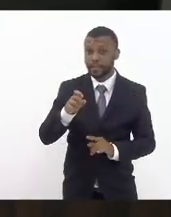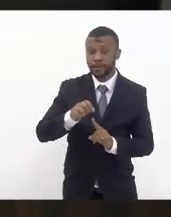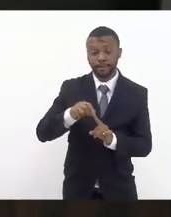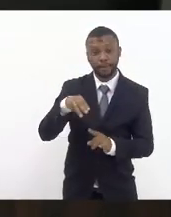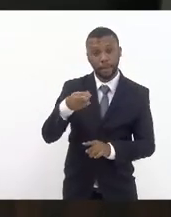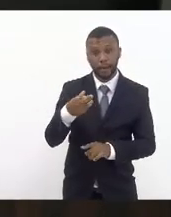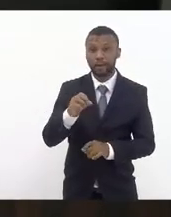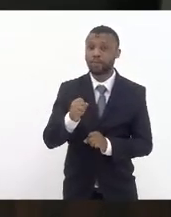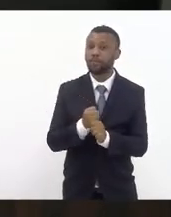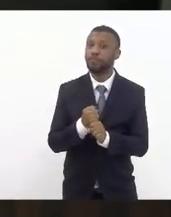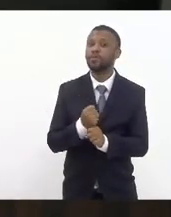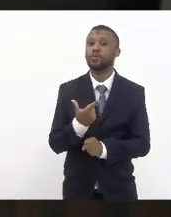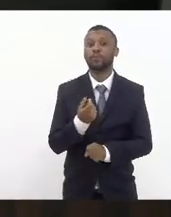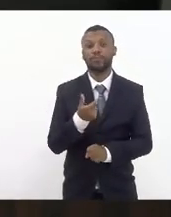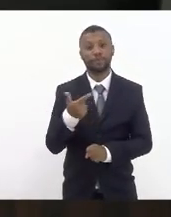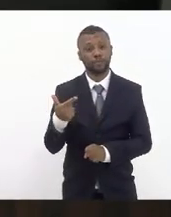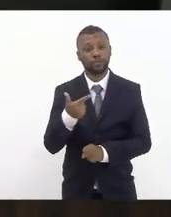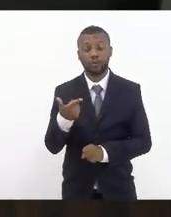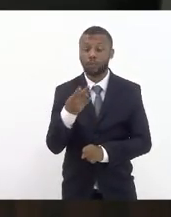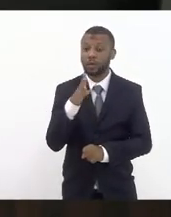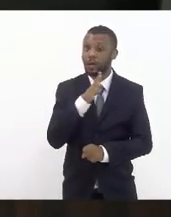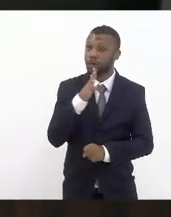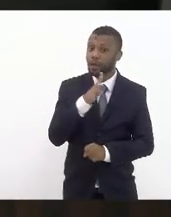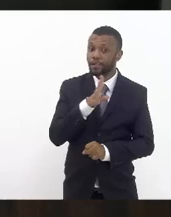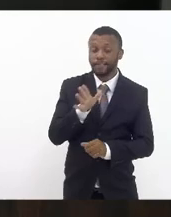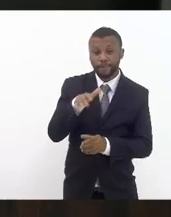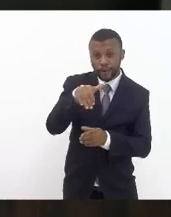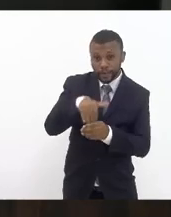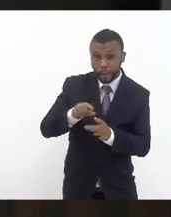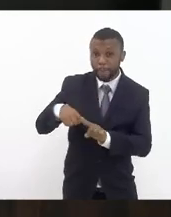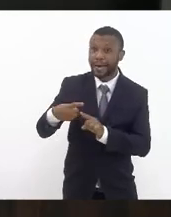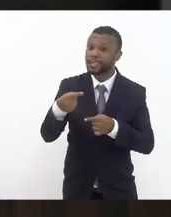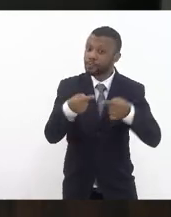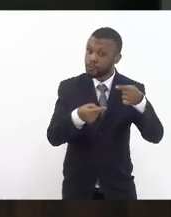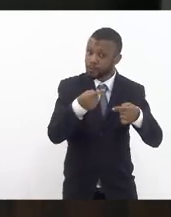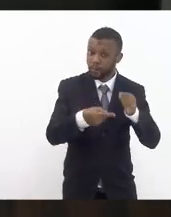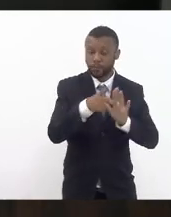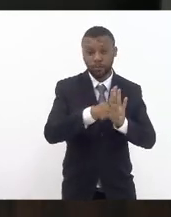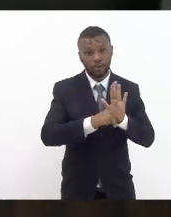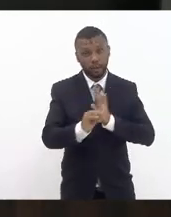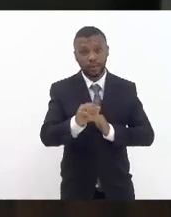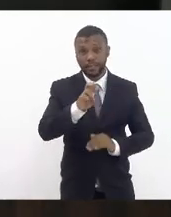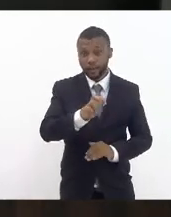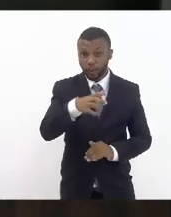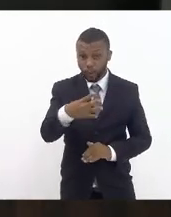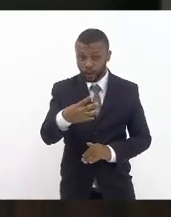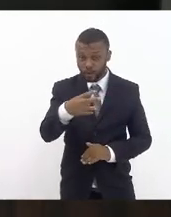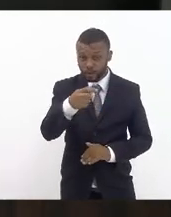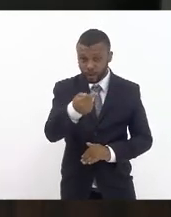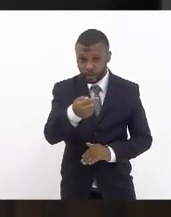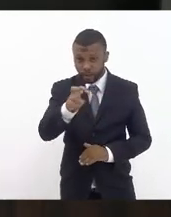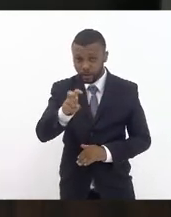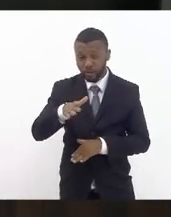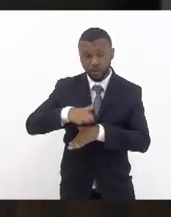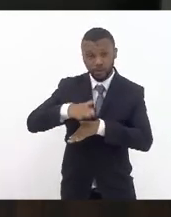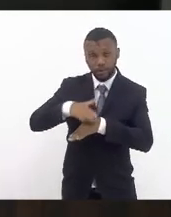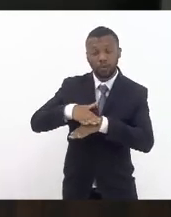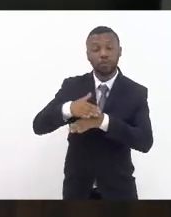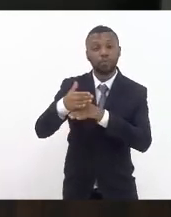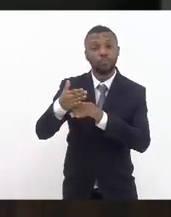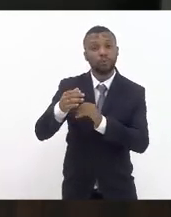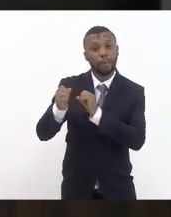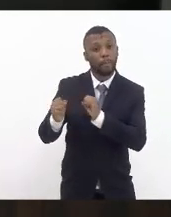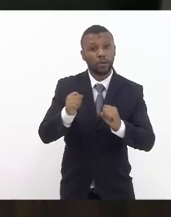de 22, em regime de urgência, em votação e discussão única, projeto de lei 5475, de 22, de autoria do Poder Executivo.